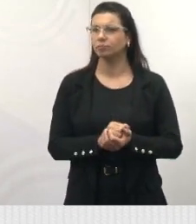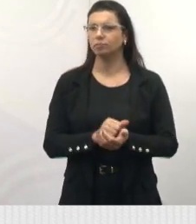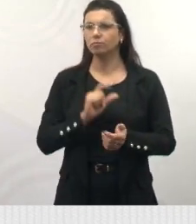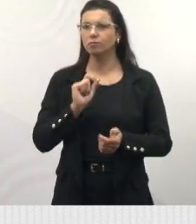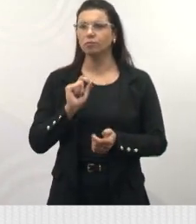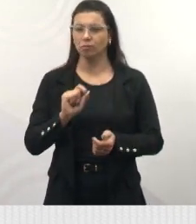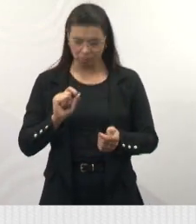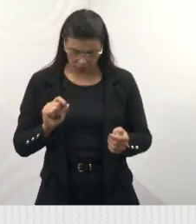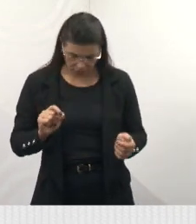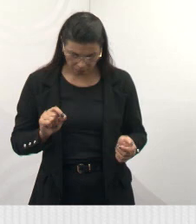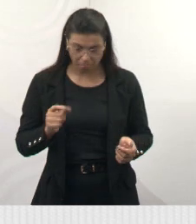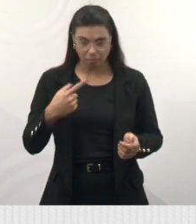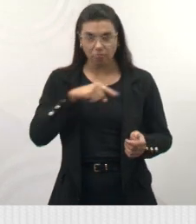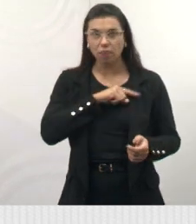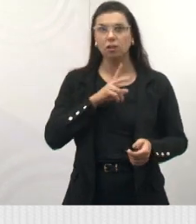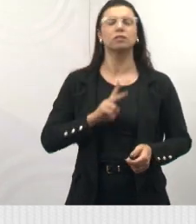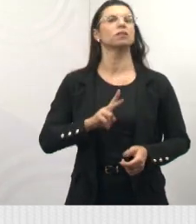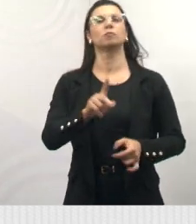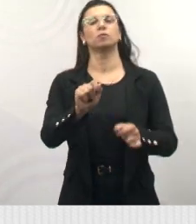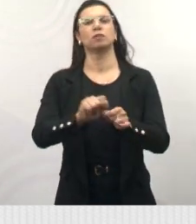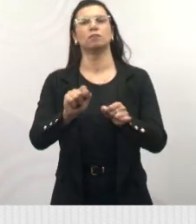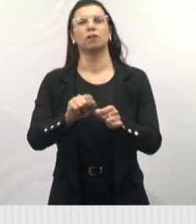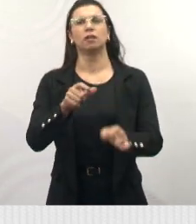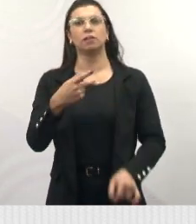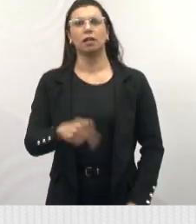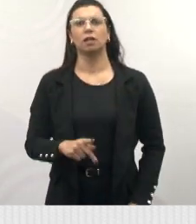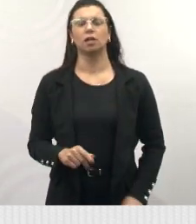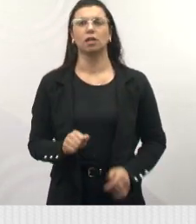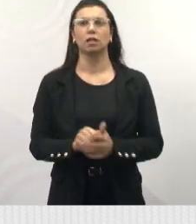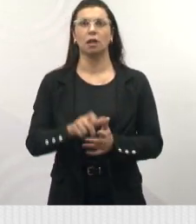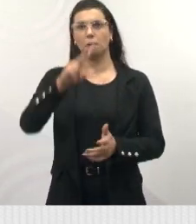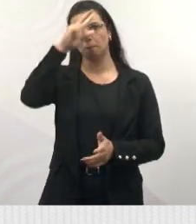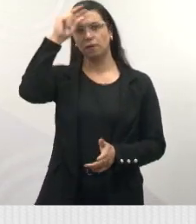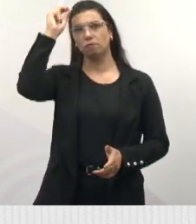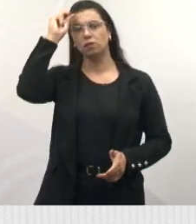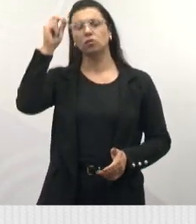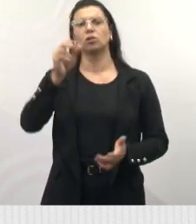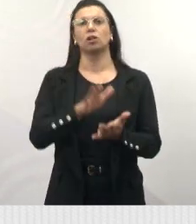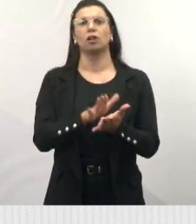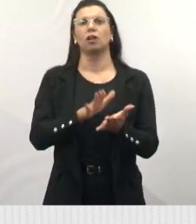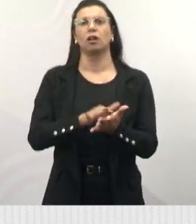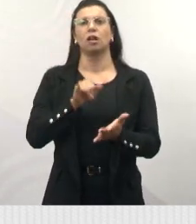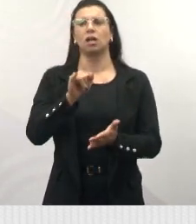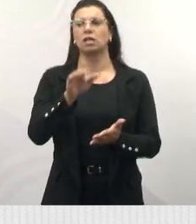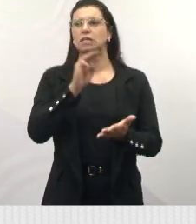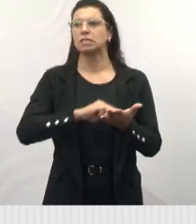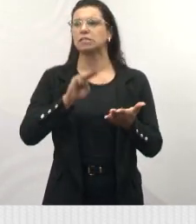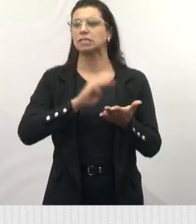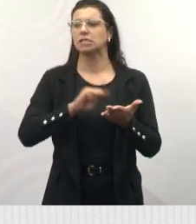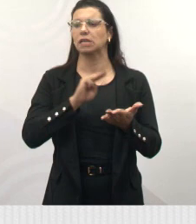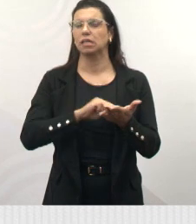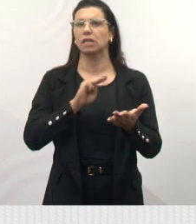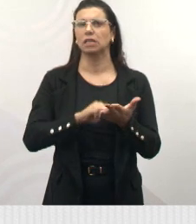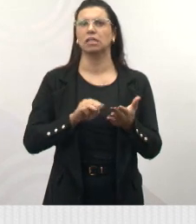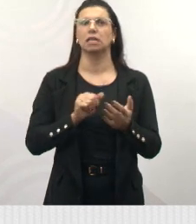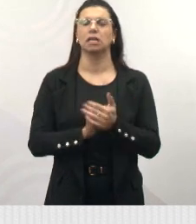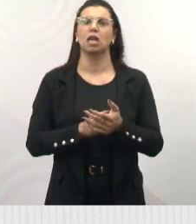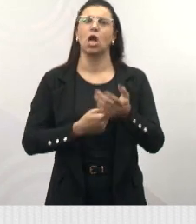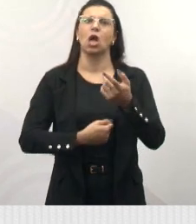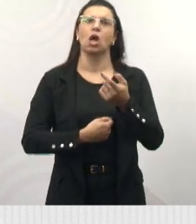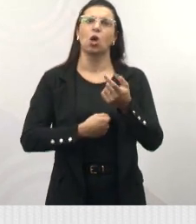utilidade pública que a gente procura sempre fazer aqui. Então, a Prefeitura de Jacareí, por meio da Secretaria de Desenvolvimento